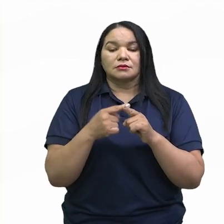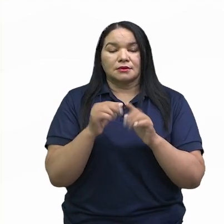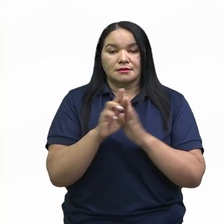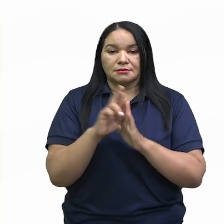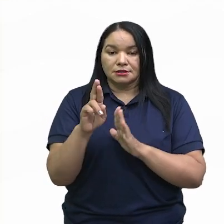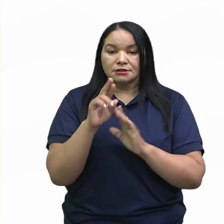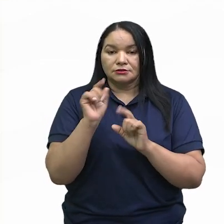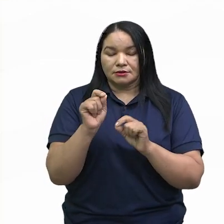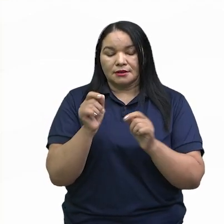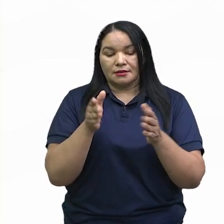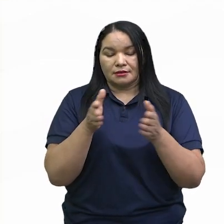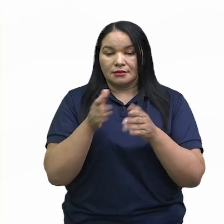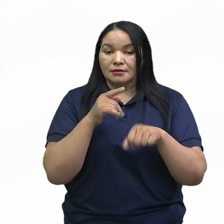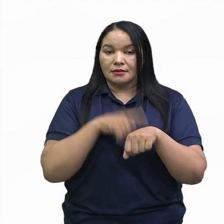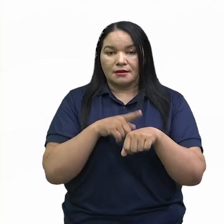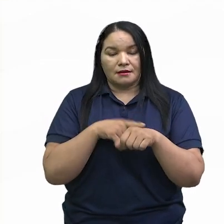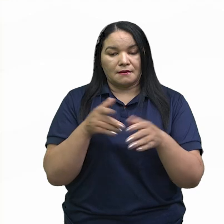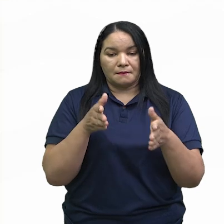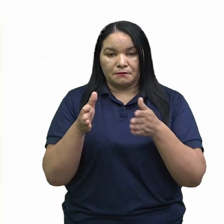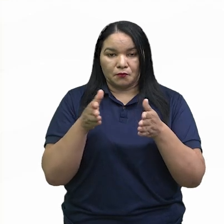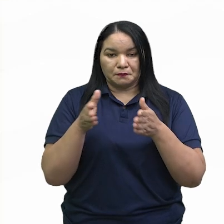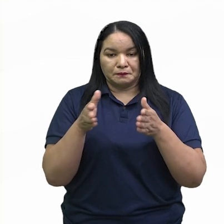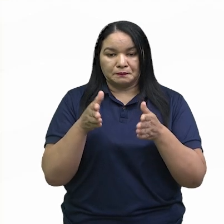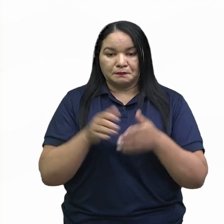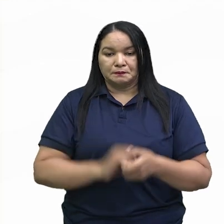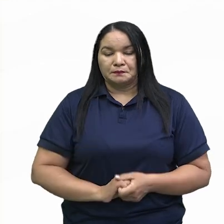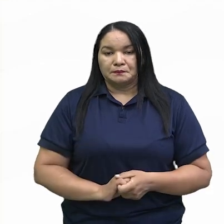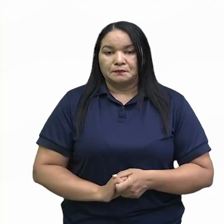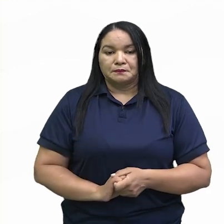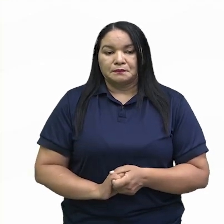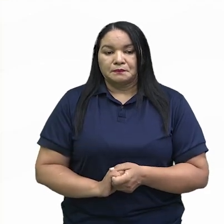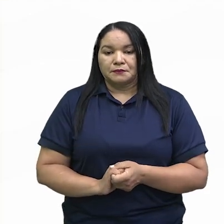vão representar o tempo. Perfeito?